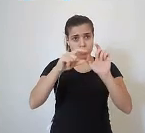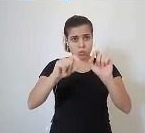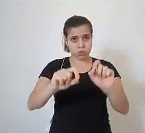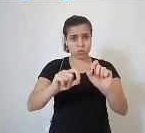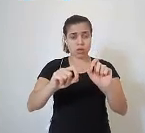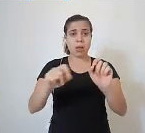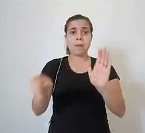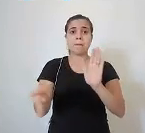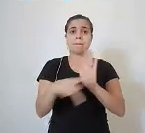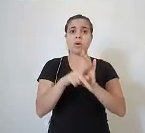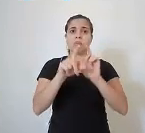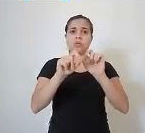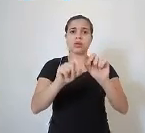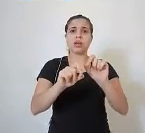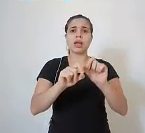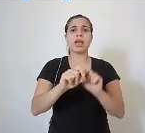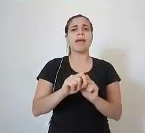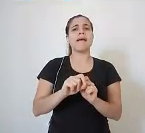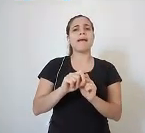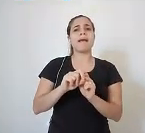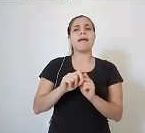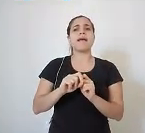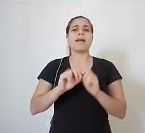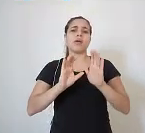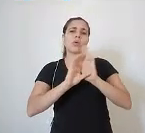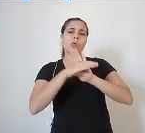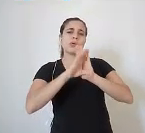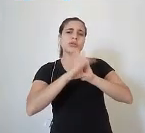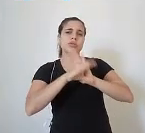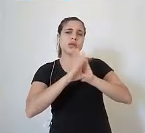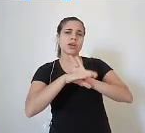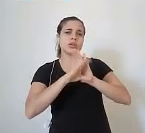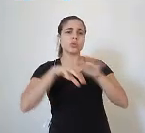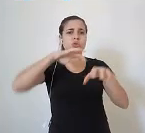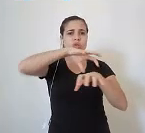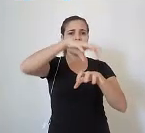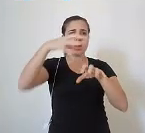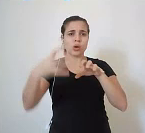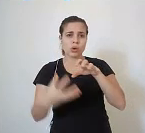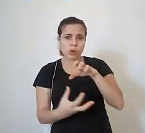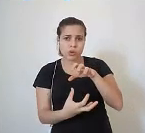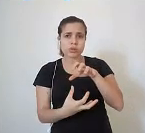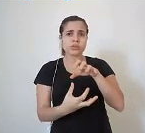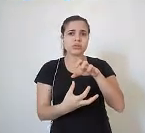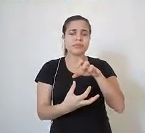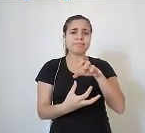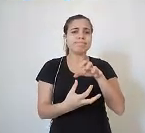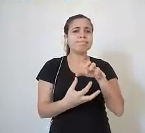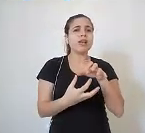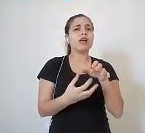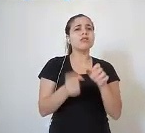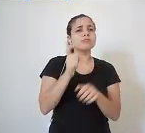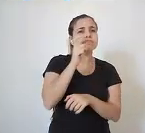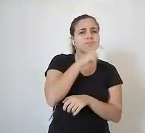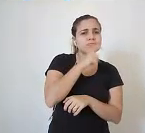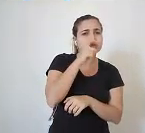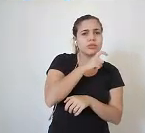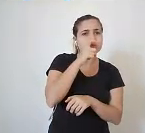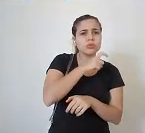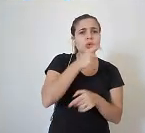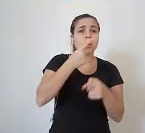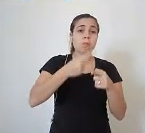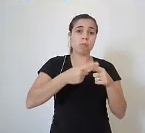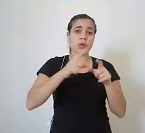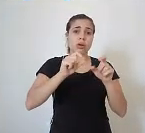É interessante também que alguns autores trazem o conceito de ecossistema artificial. O que seria um ecossistema